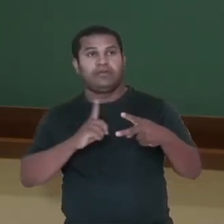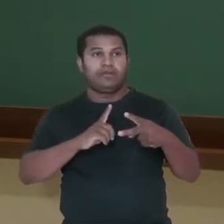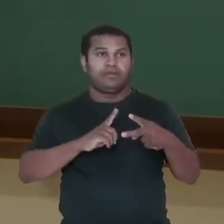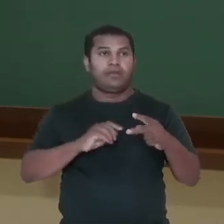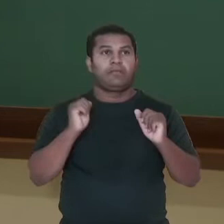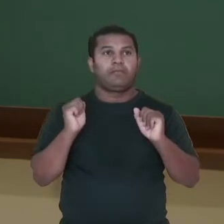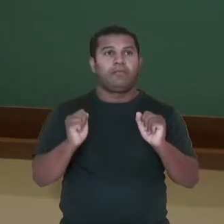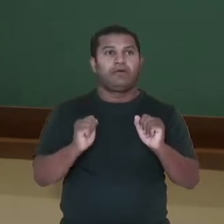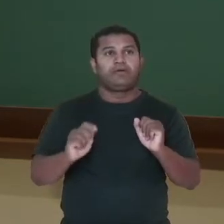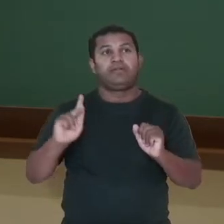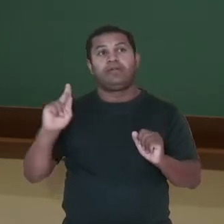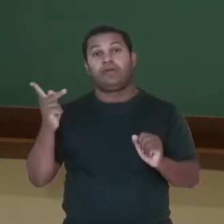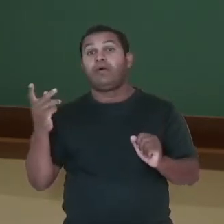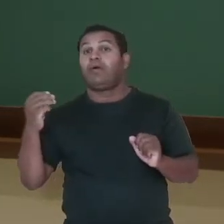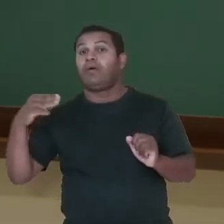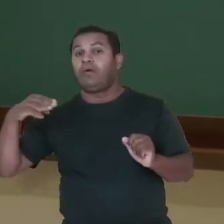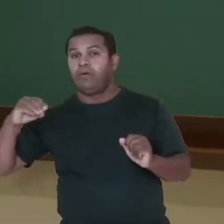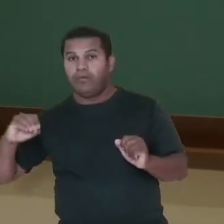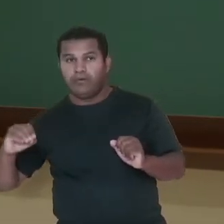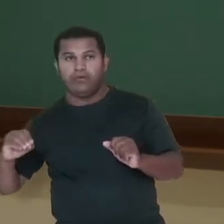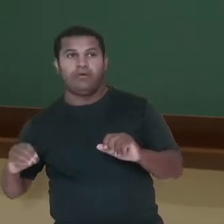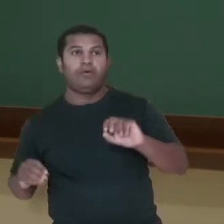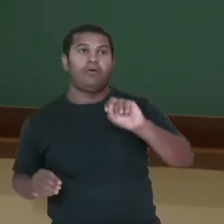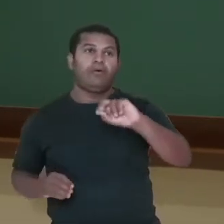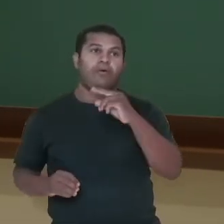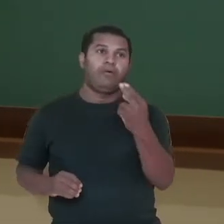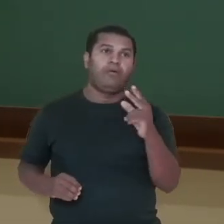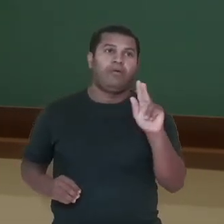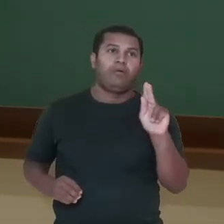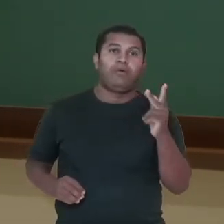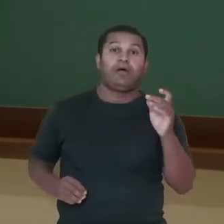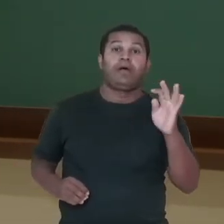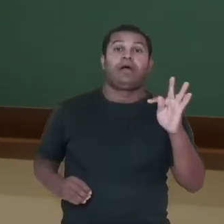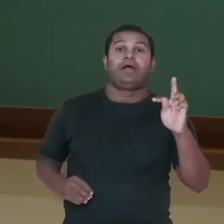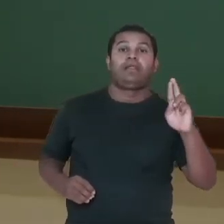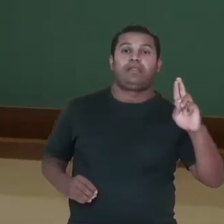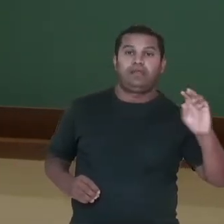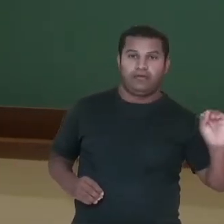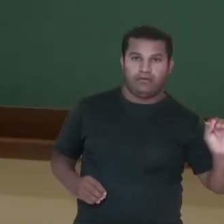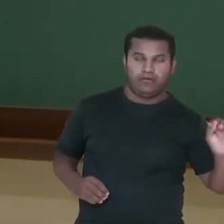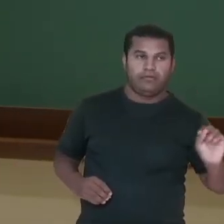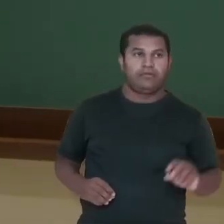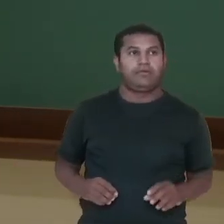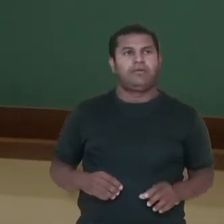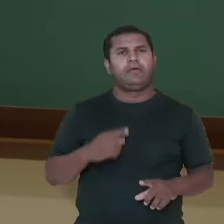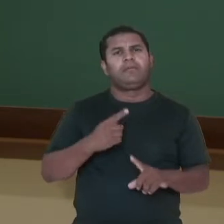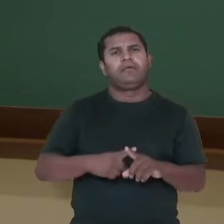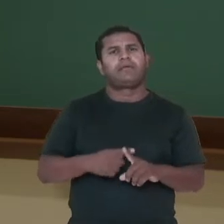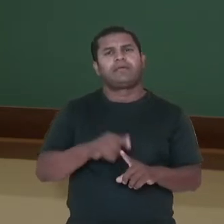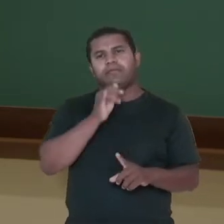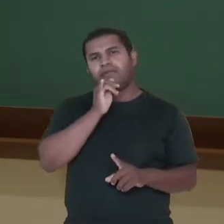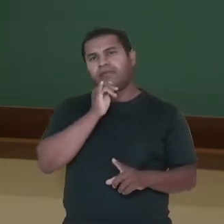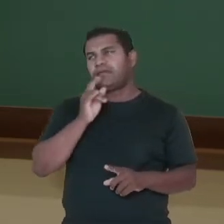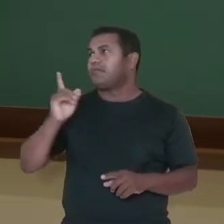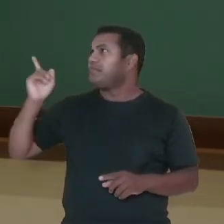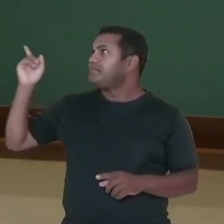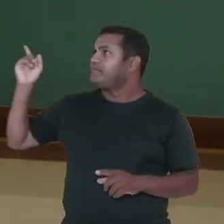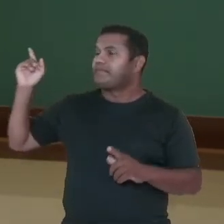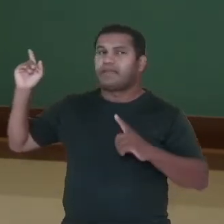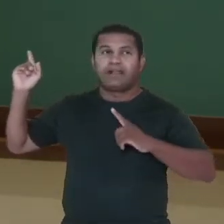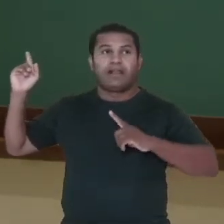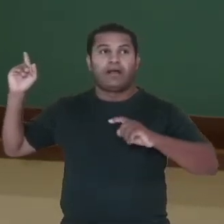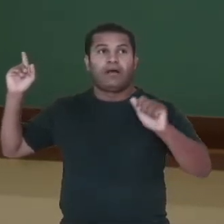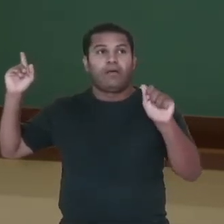gene dominante. Então pense assim, azão ou azão, mesmo trazendo com ele o gene recessivo,